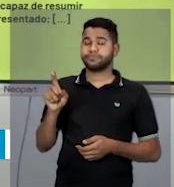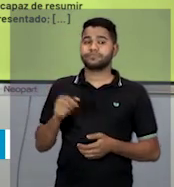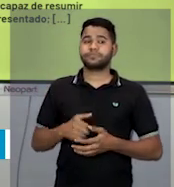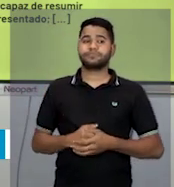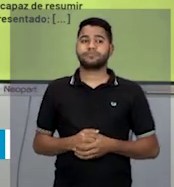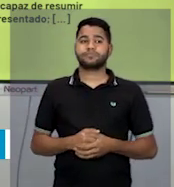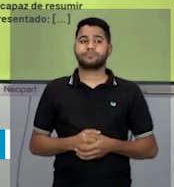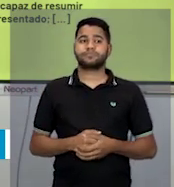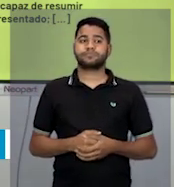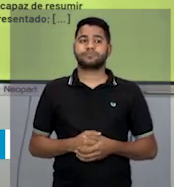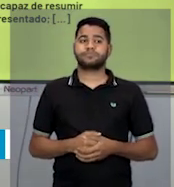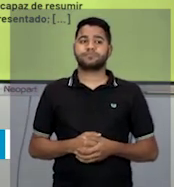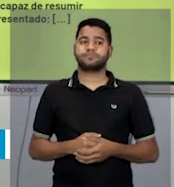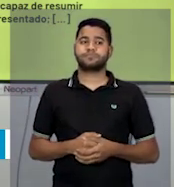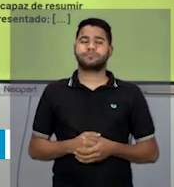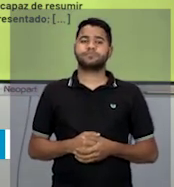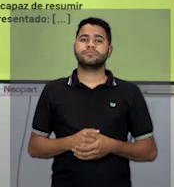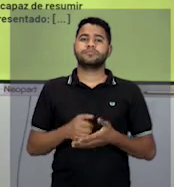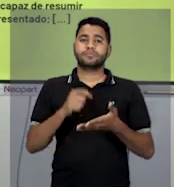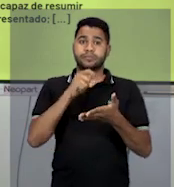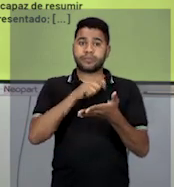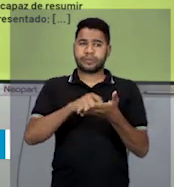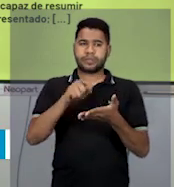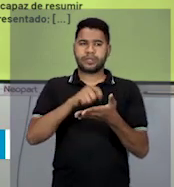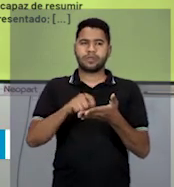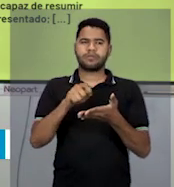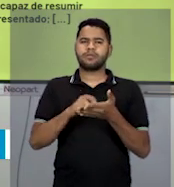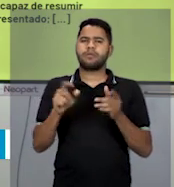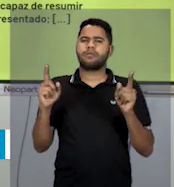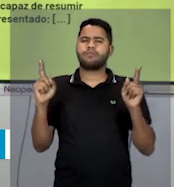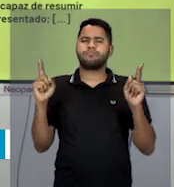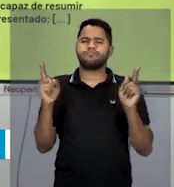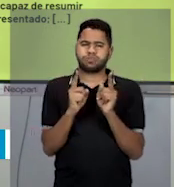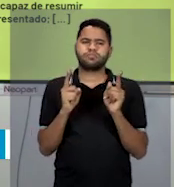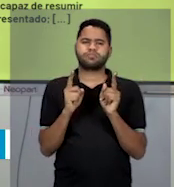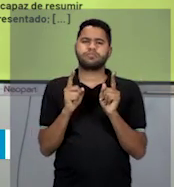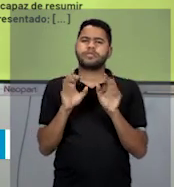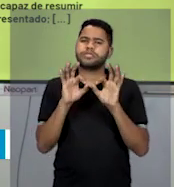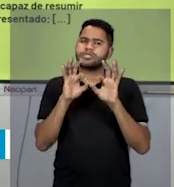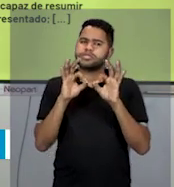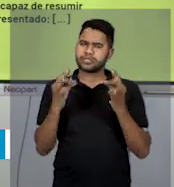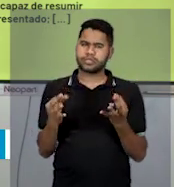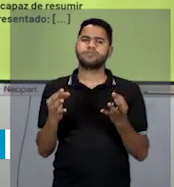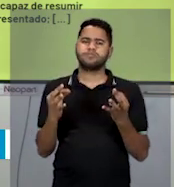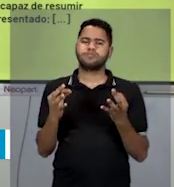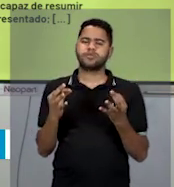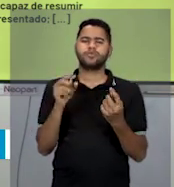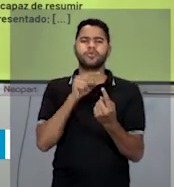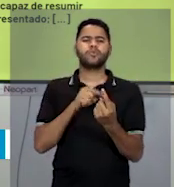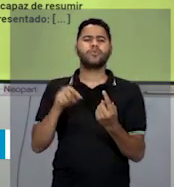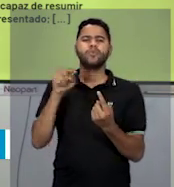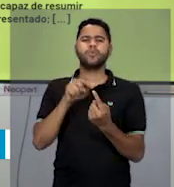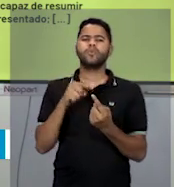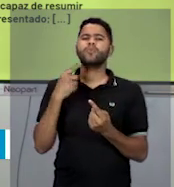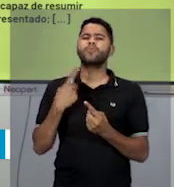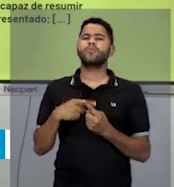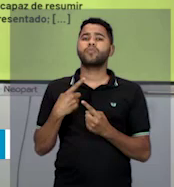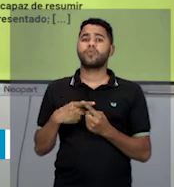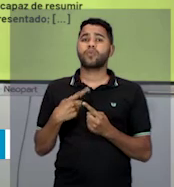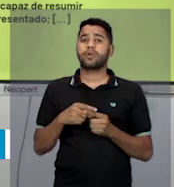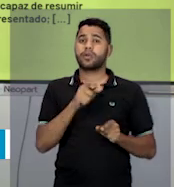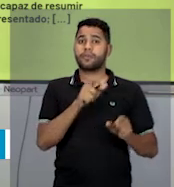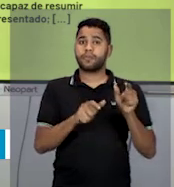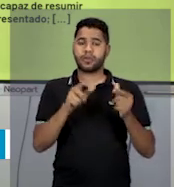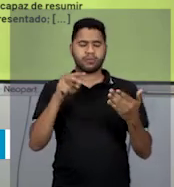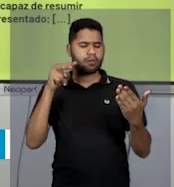seguinte: olha, uma escrita breve, simples, né, e objetiva. Por quê? todas as